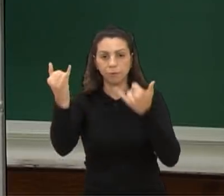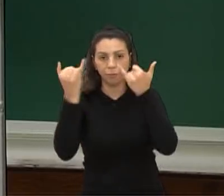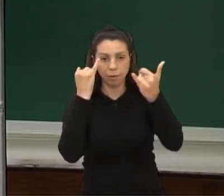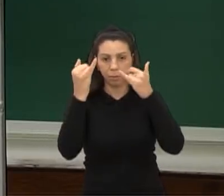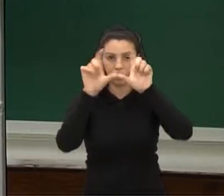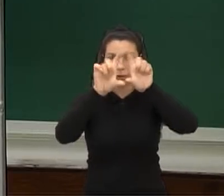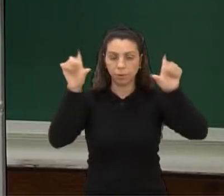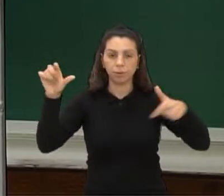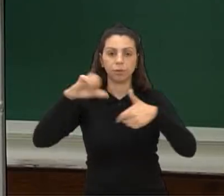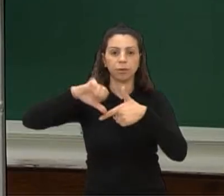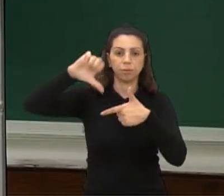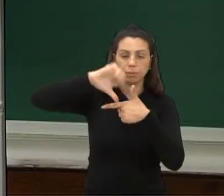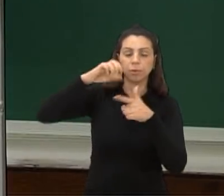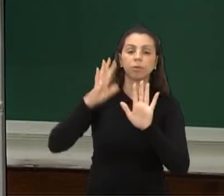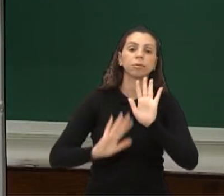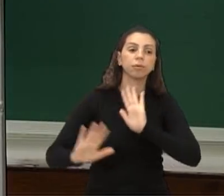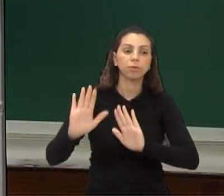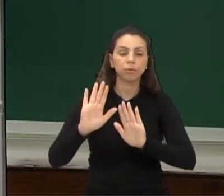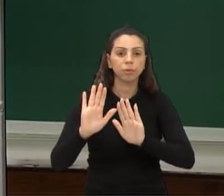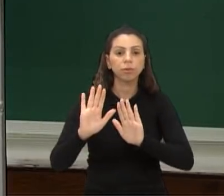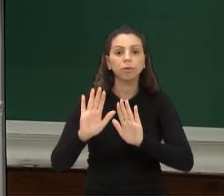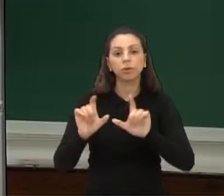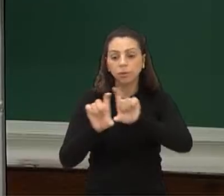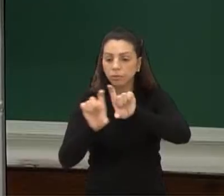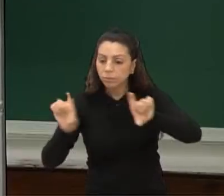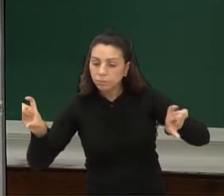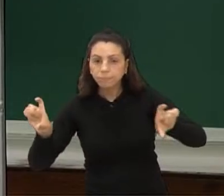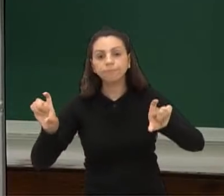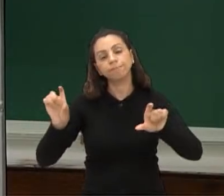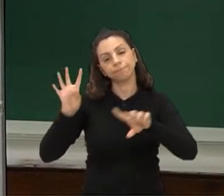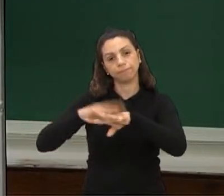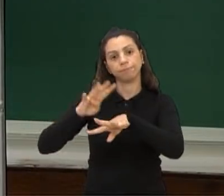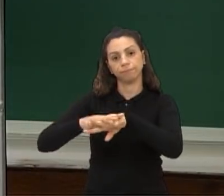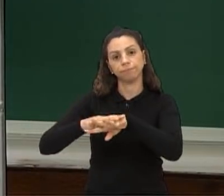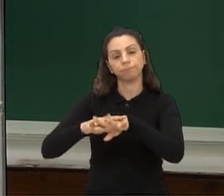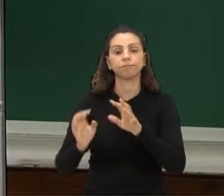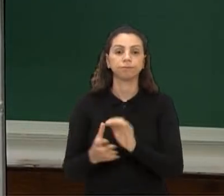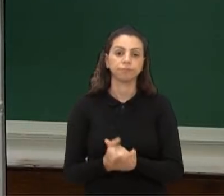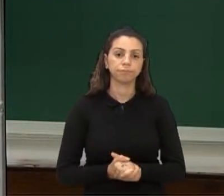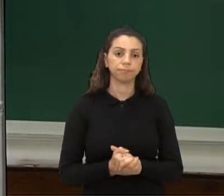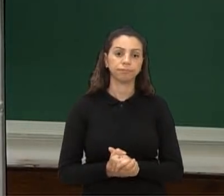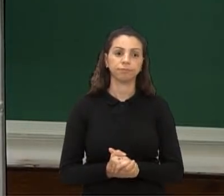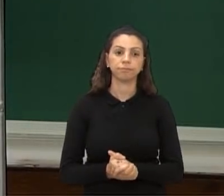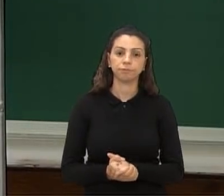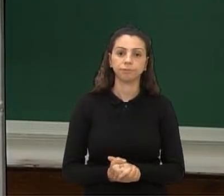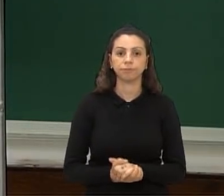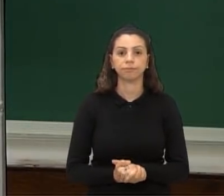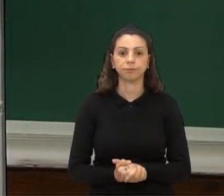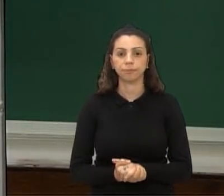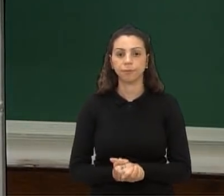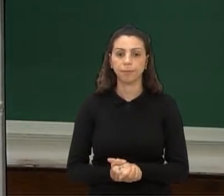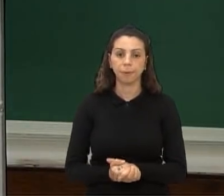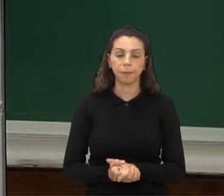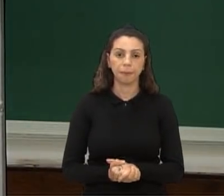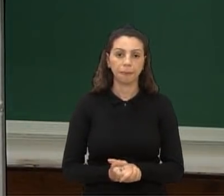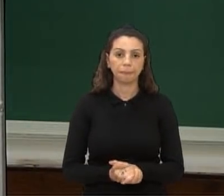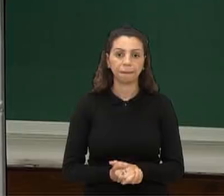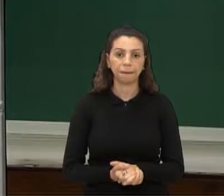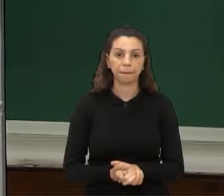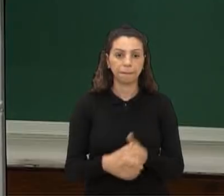pediu nesse exercício para achar o valor de y, tá aqui a resposta final. Ele só pediu apenas para